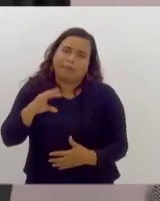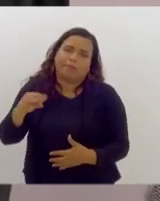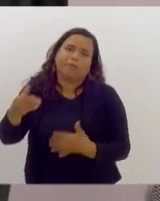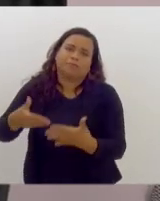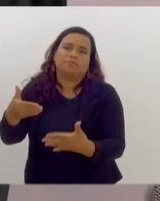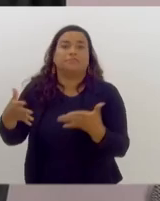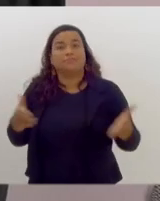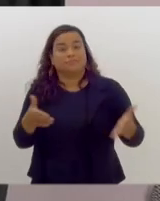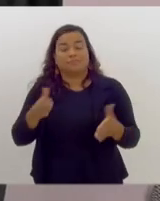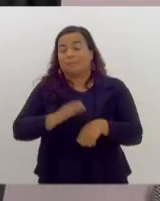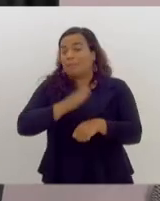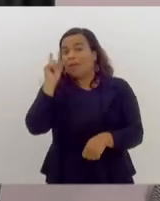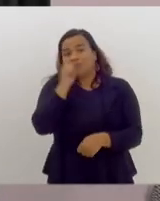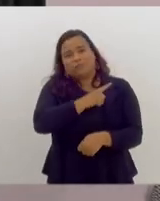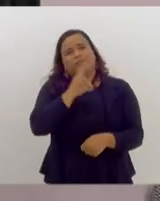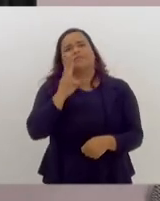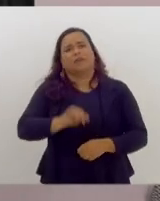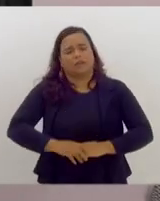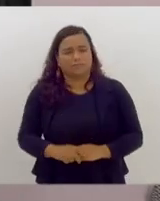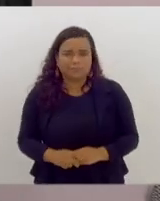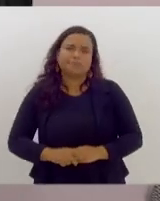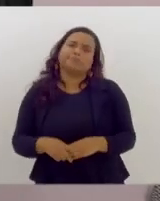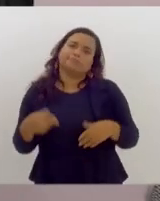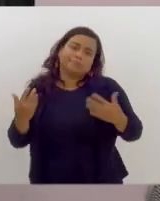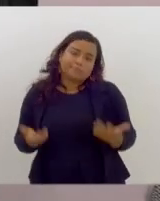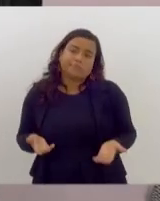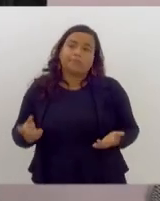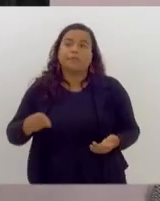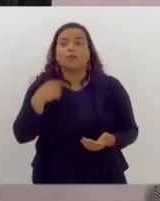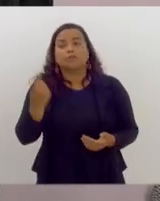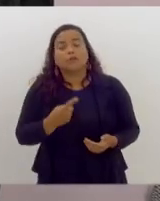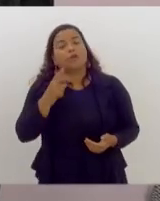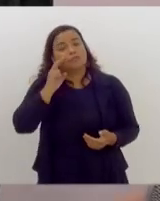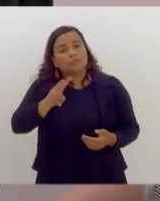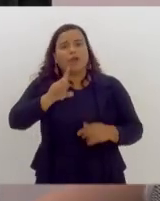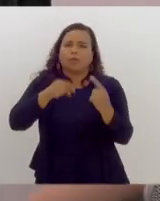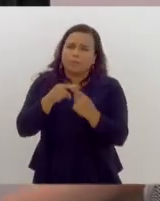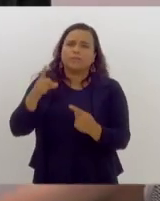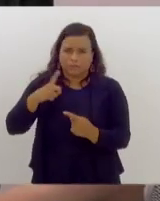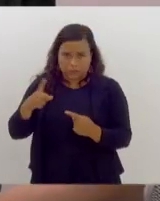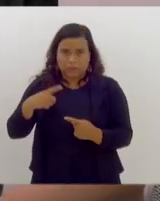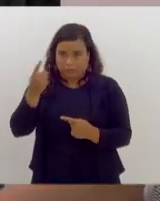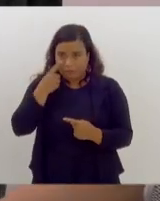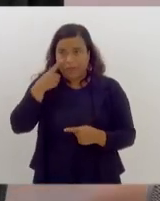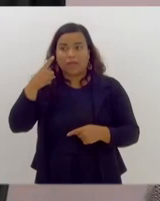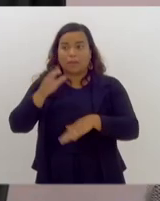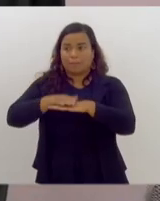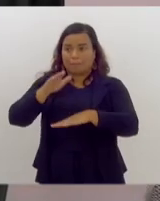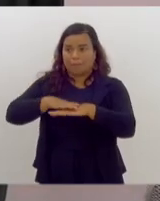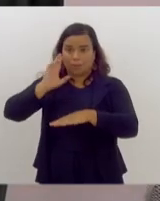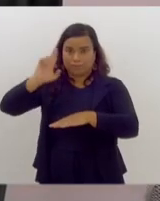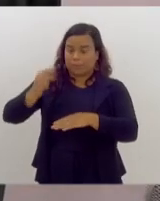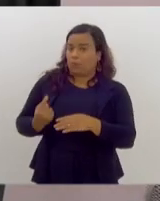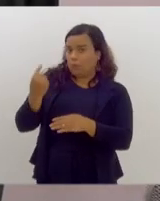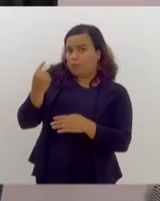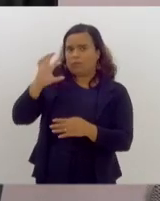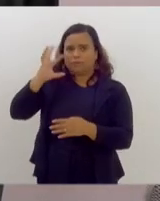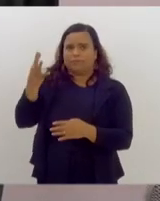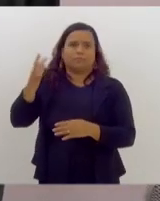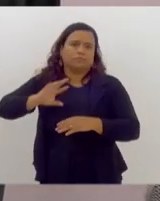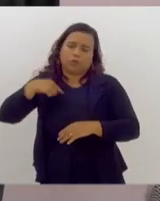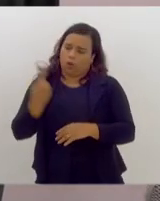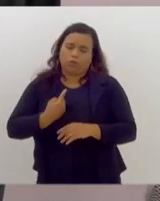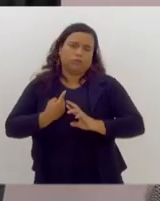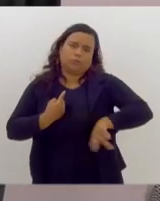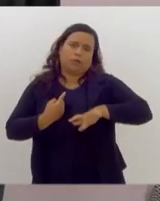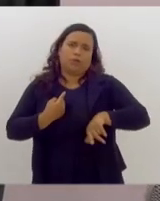ficar mais complicada ainda. Então, a gente está com esse objetivo, vamos ver, não depende só da gente. O calendário está difícil, a